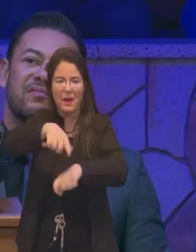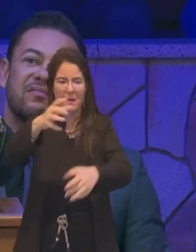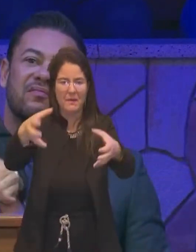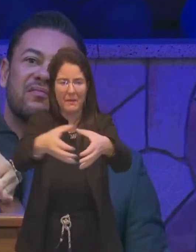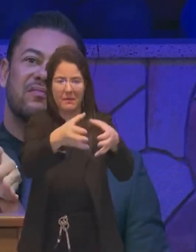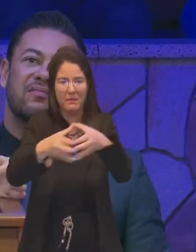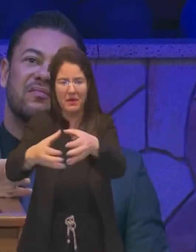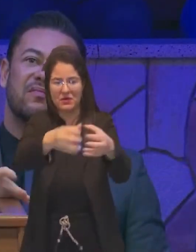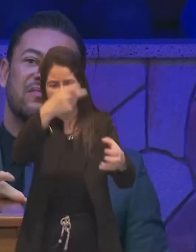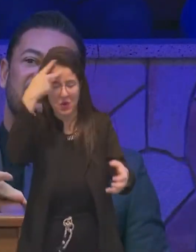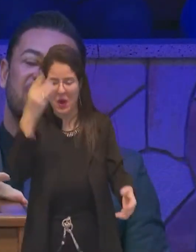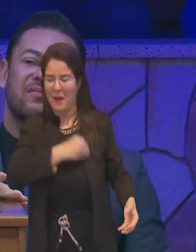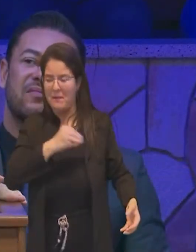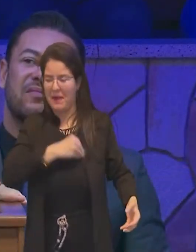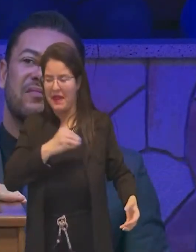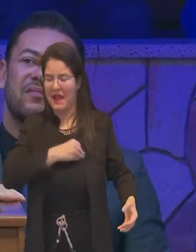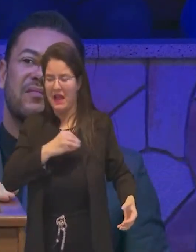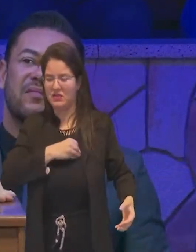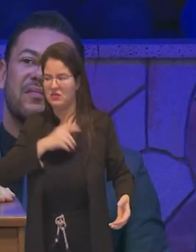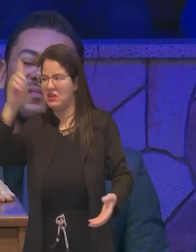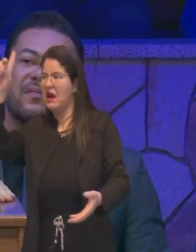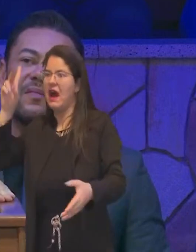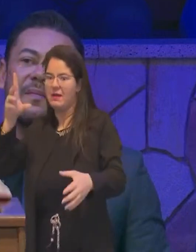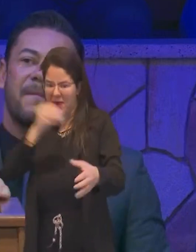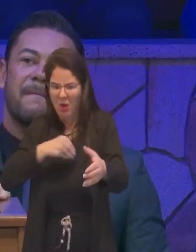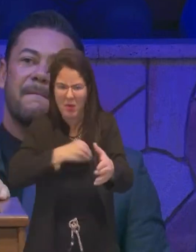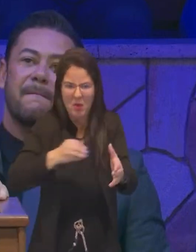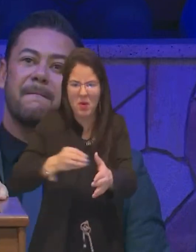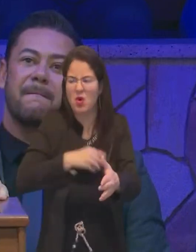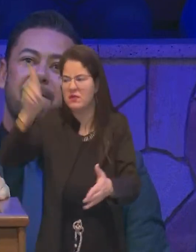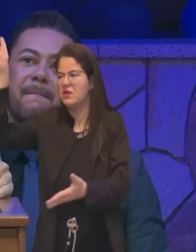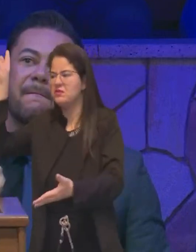possa punir todo mundo de uma vez só.